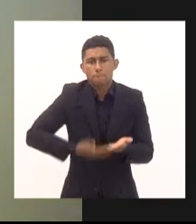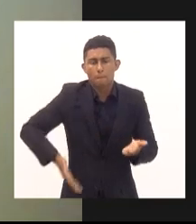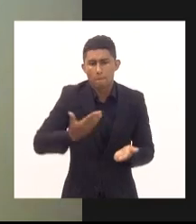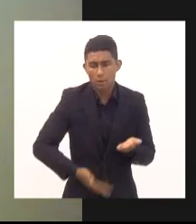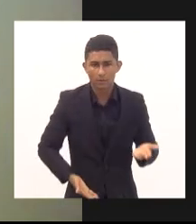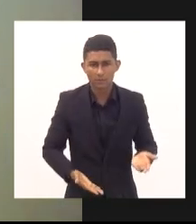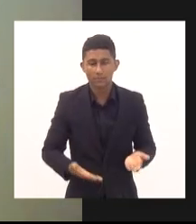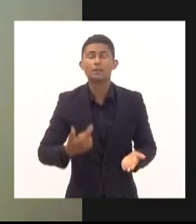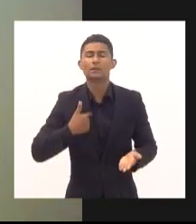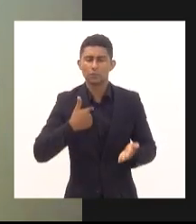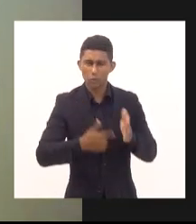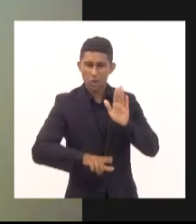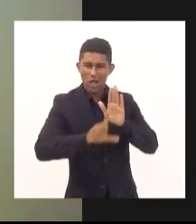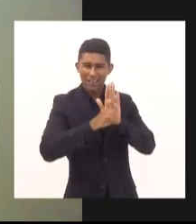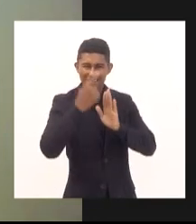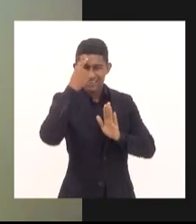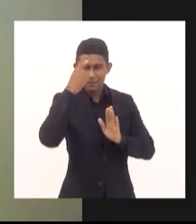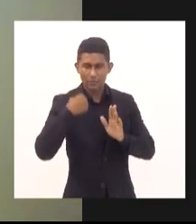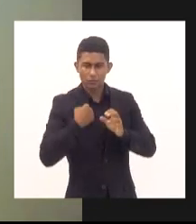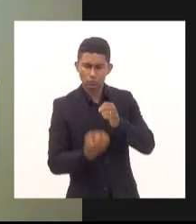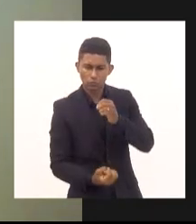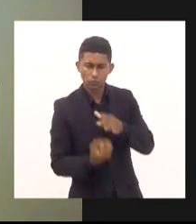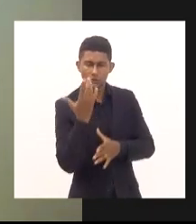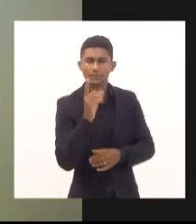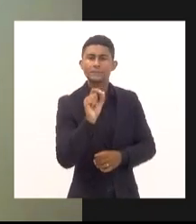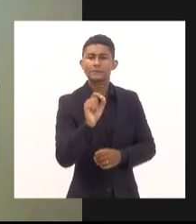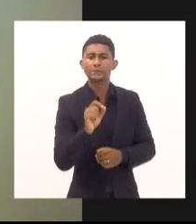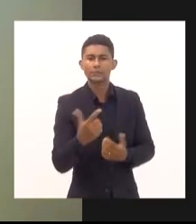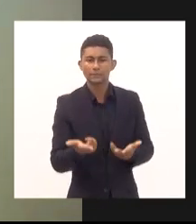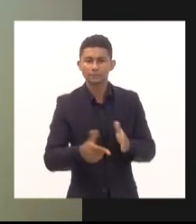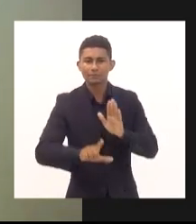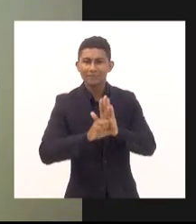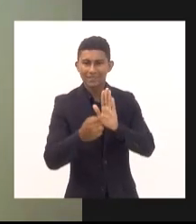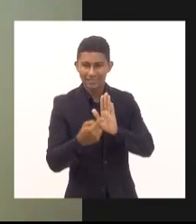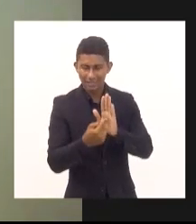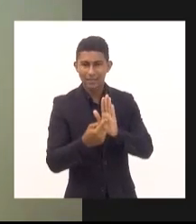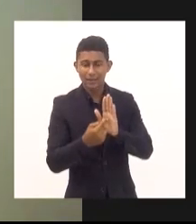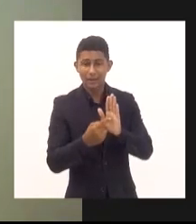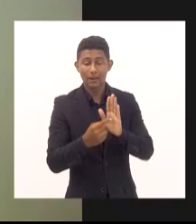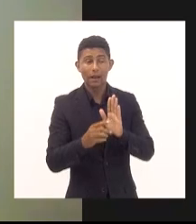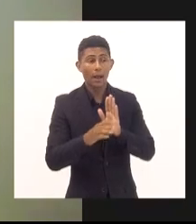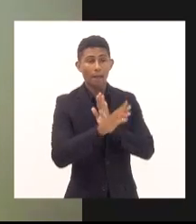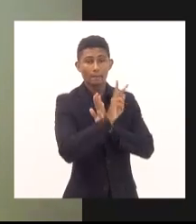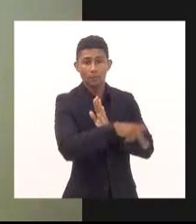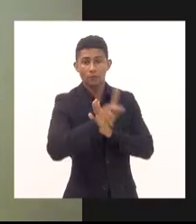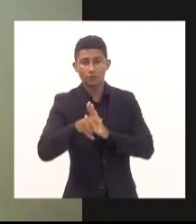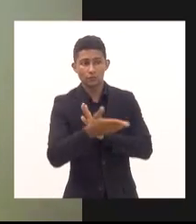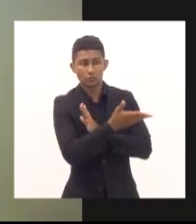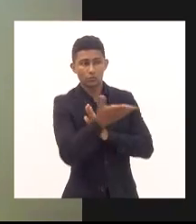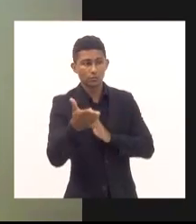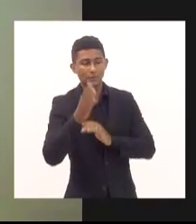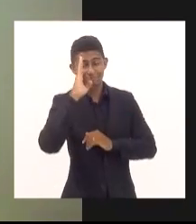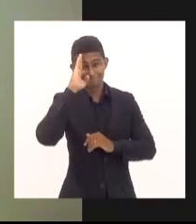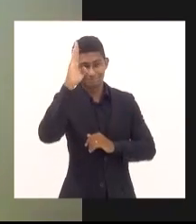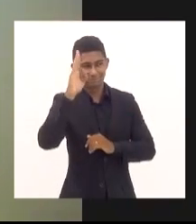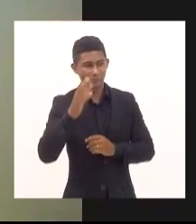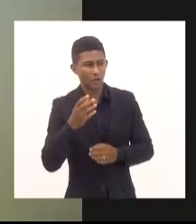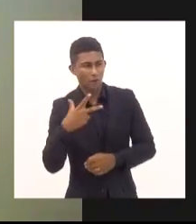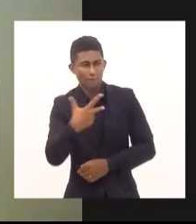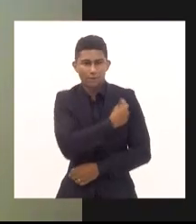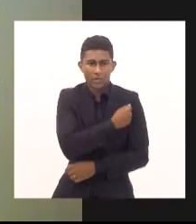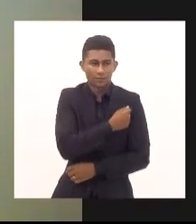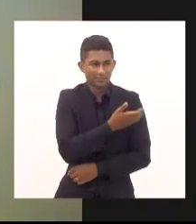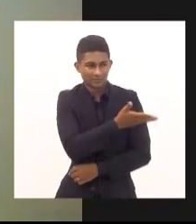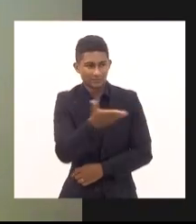que criou a prioridade para a vacinação dos professores, portanto, represento